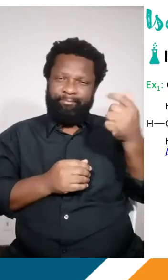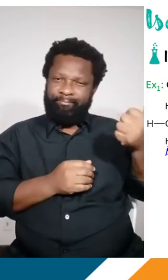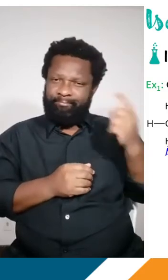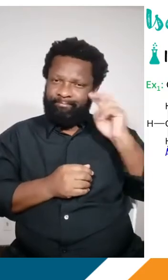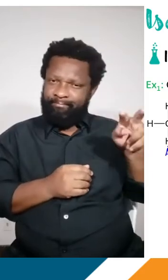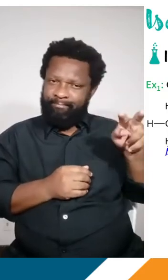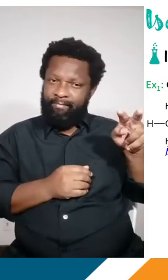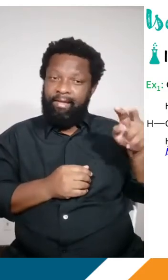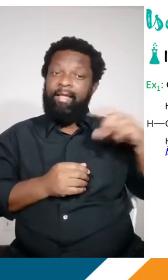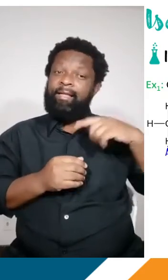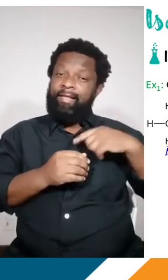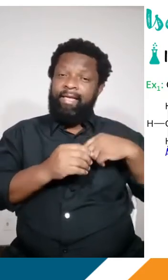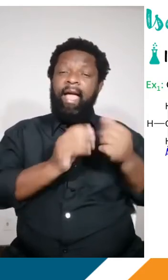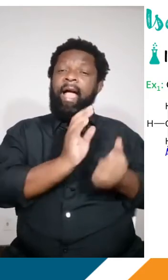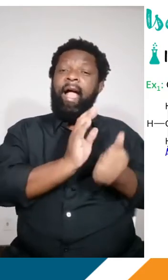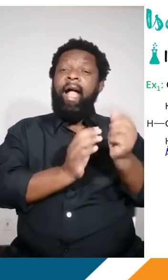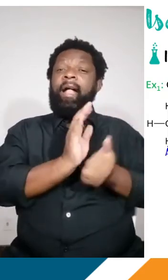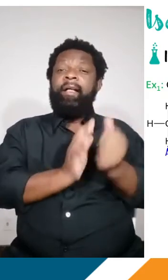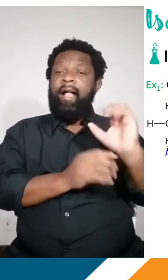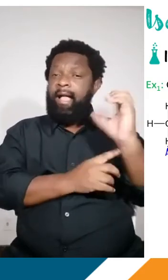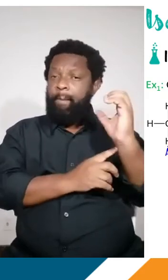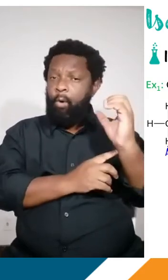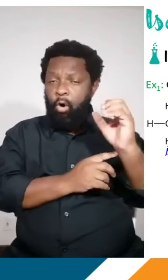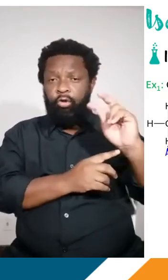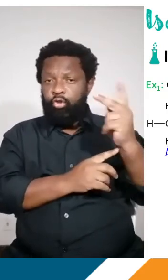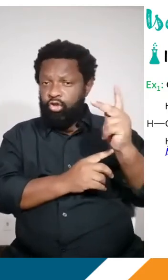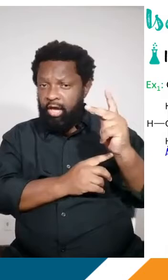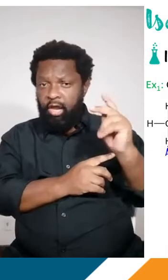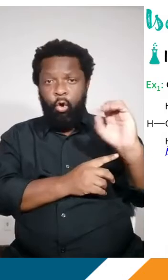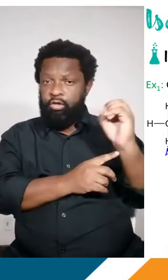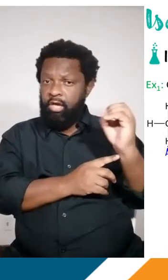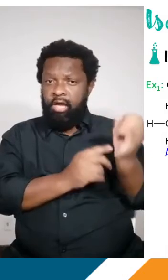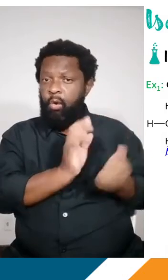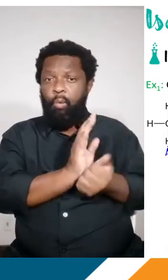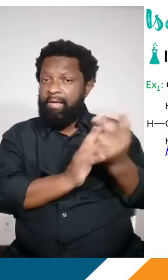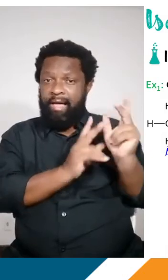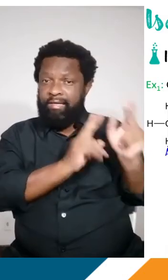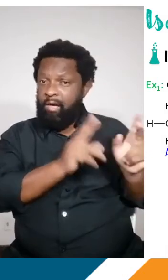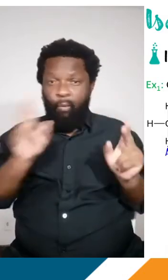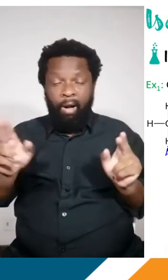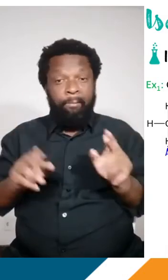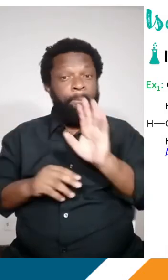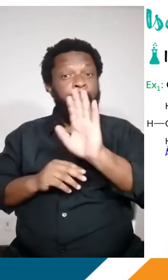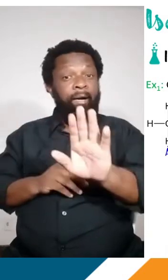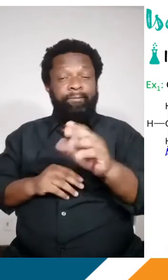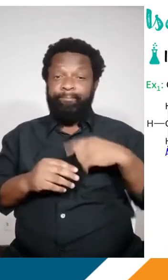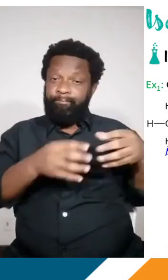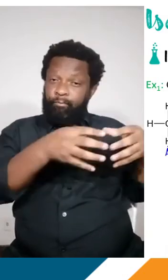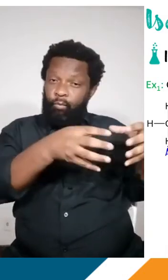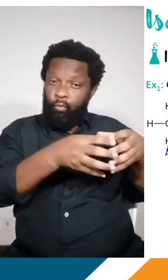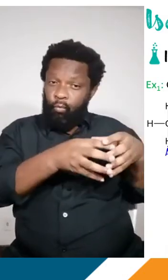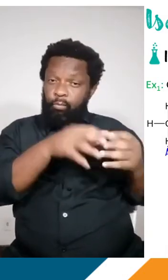que elas têm a mesma quantidade de carbonos, hidrogênios e oxigênios, mas aqui eu tenho esse grupo